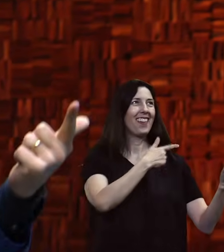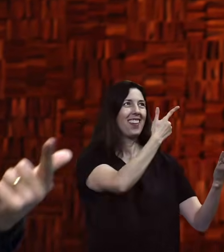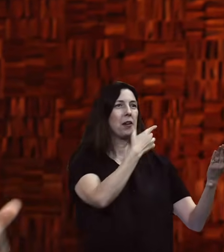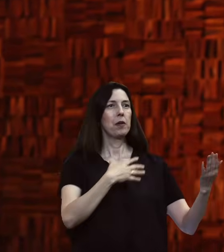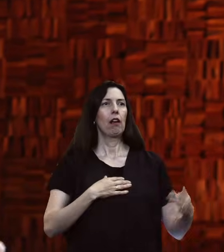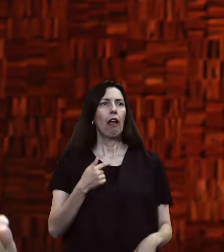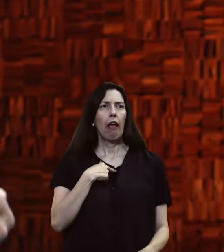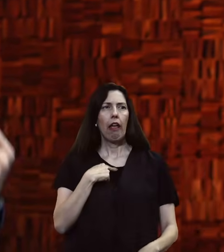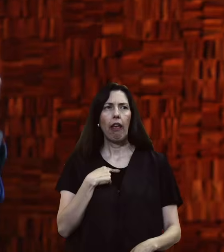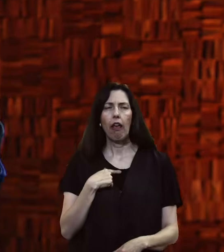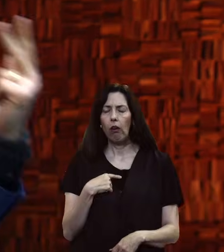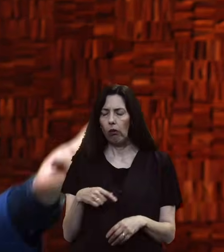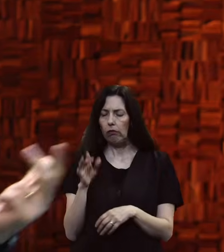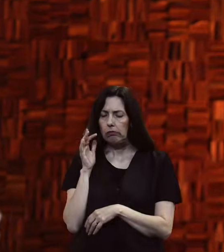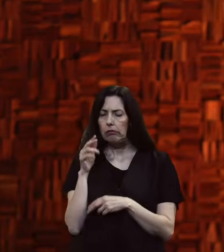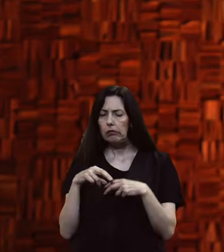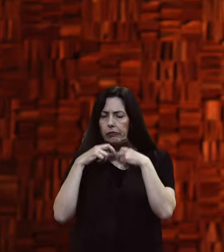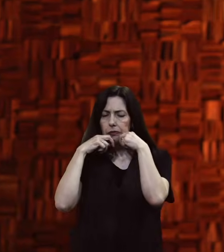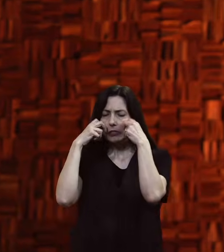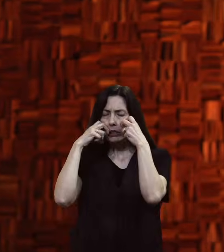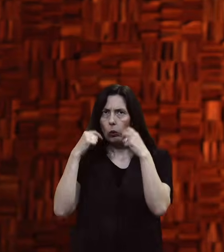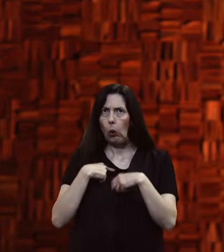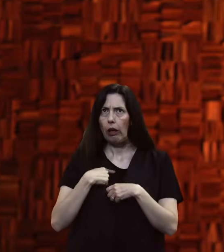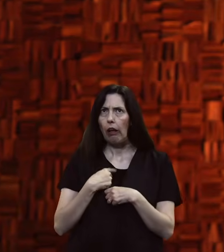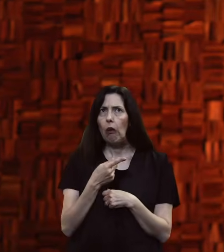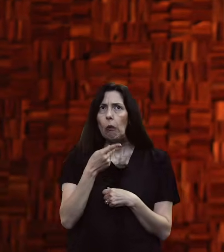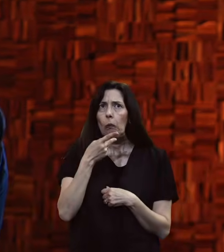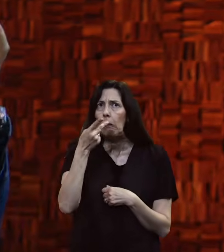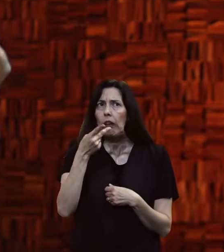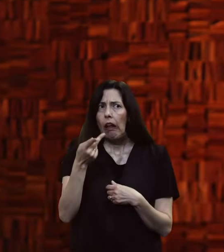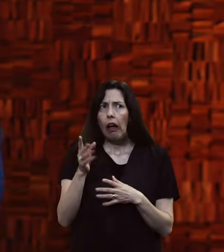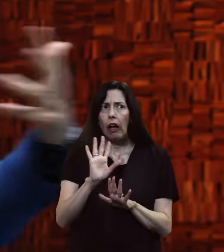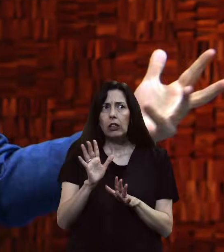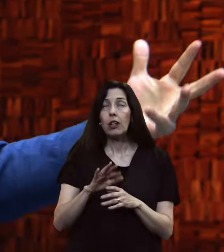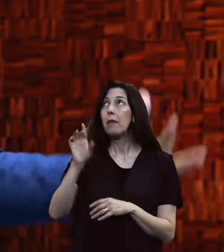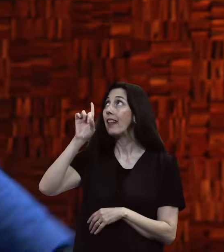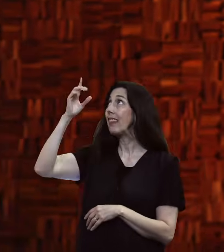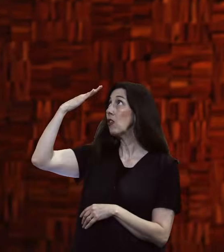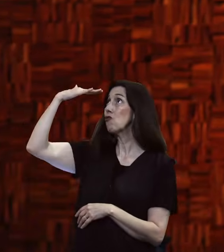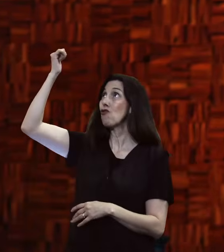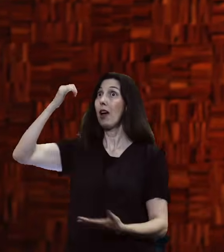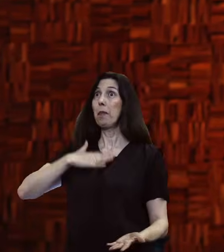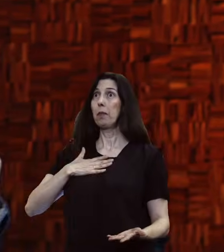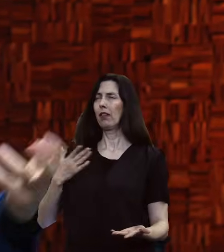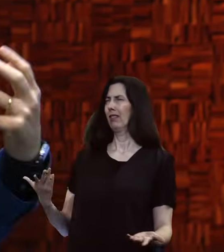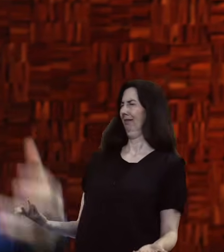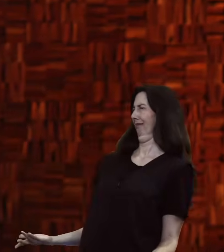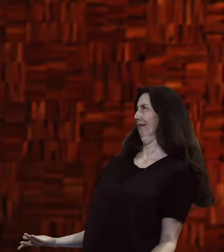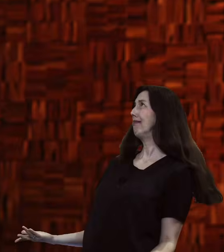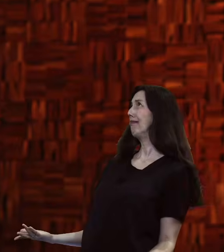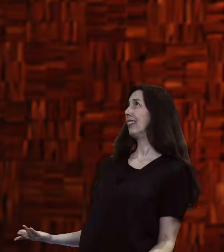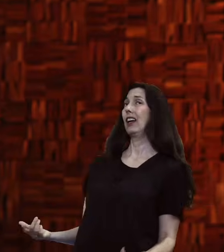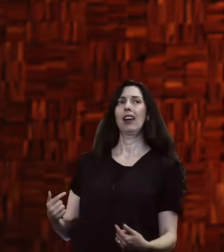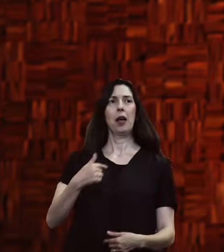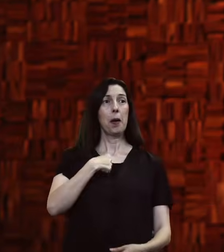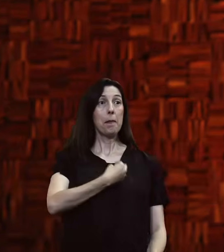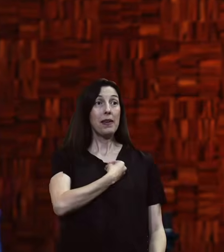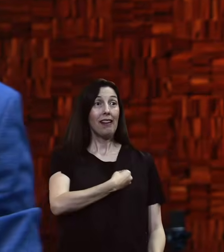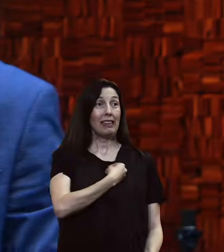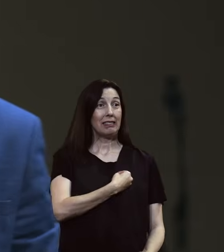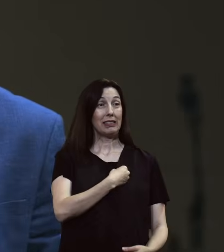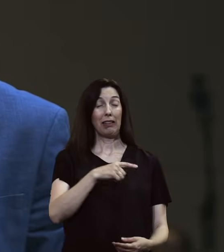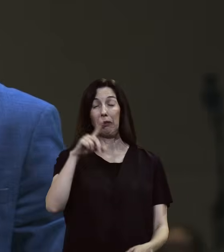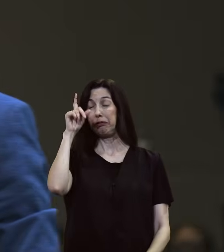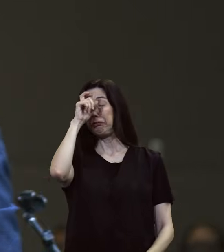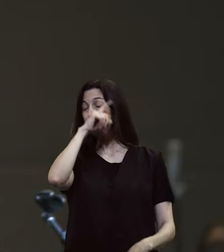era tímido, eu não sabia falar em público, e aí eu recebi um chamado de Deus. Isso era uma crise na minha vida. Eu